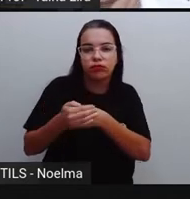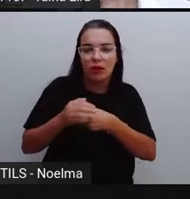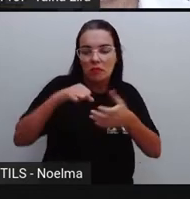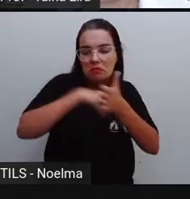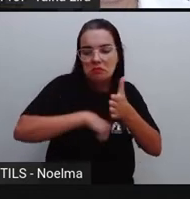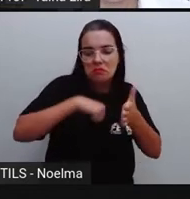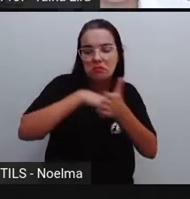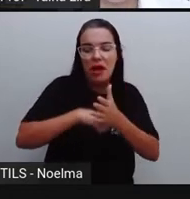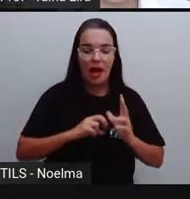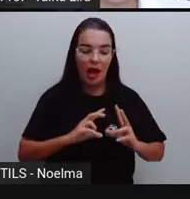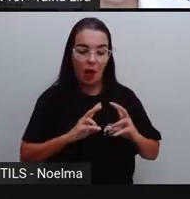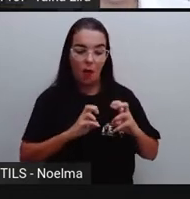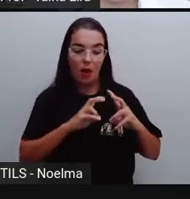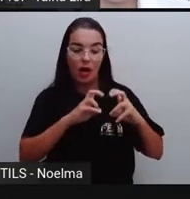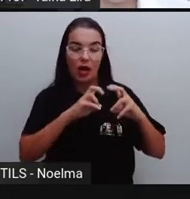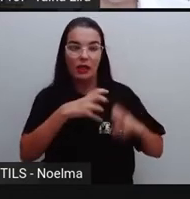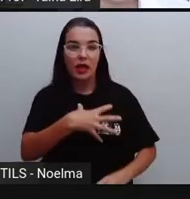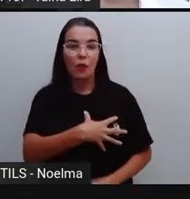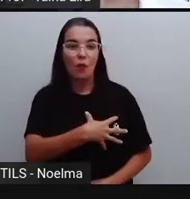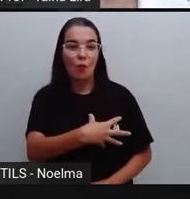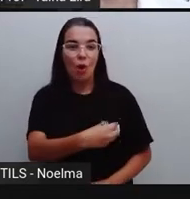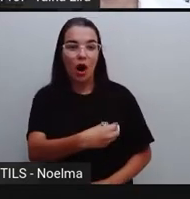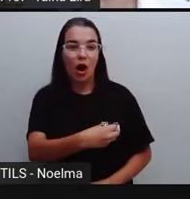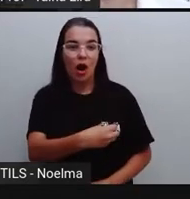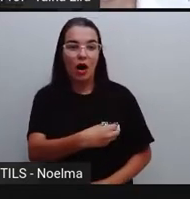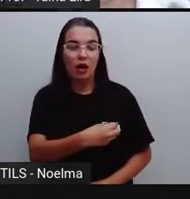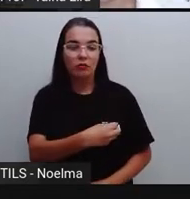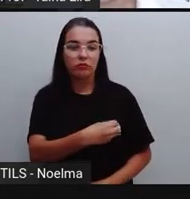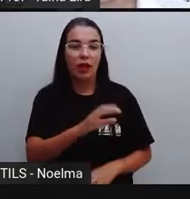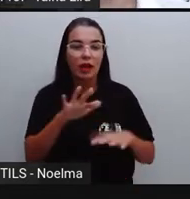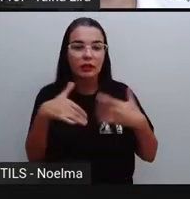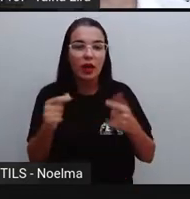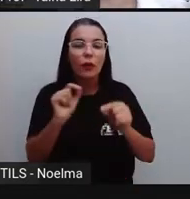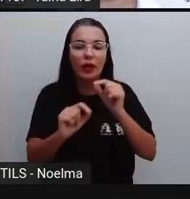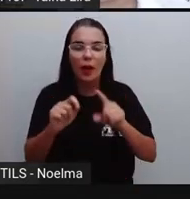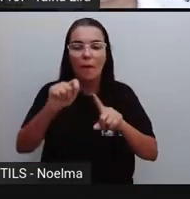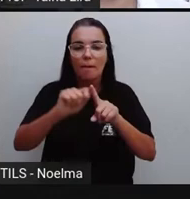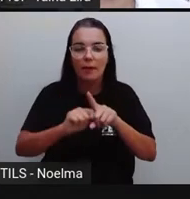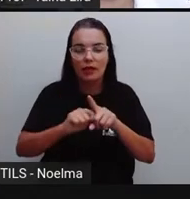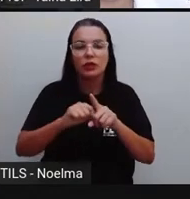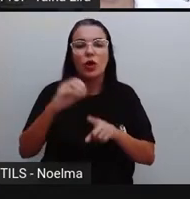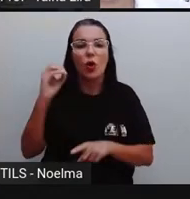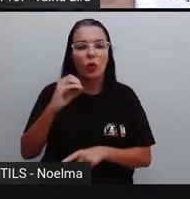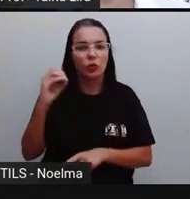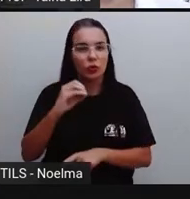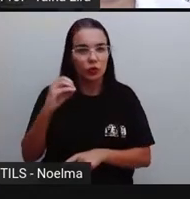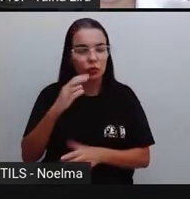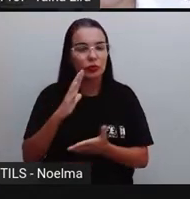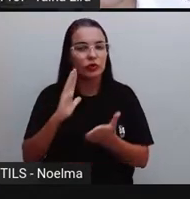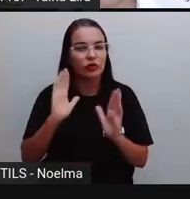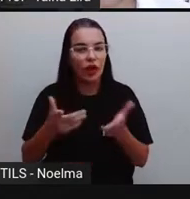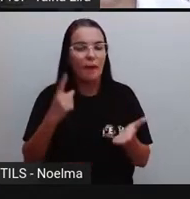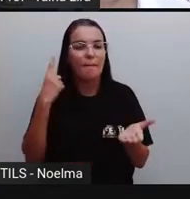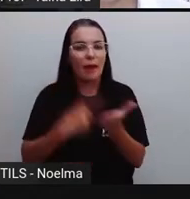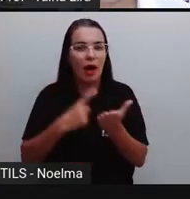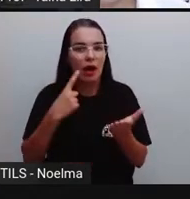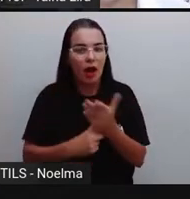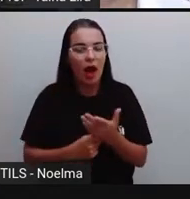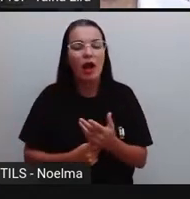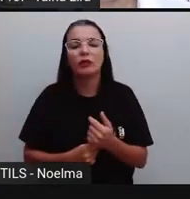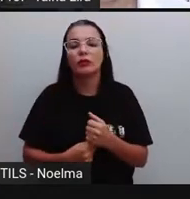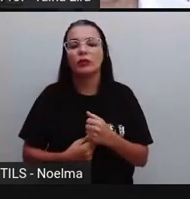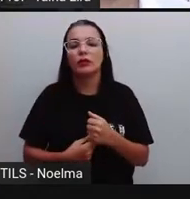mama. Então, o mês de outubro, né, ele é marcado pela campanha Outubro Rosa já há alguns anos,